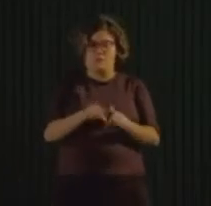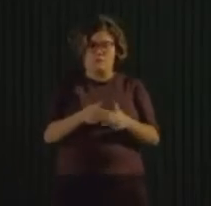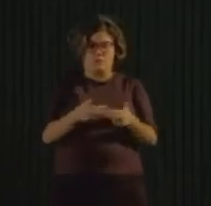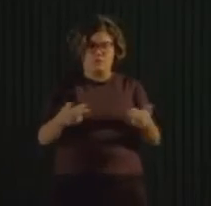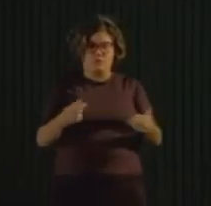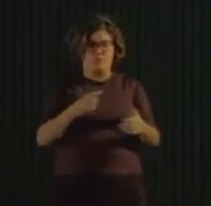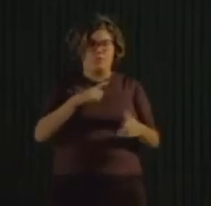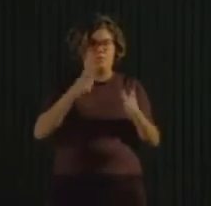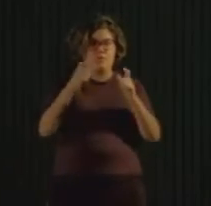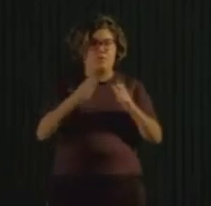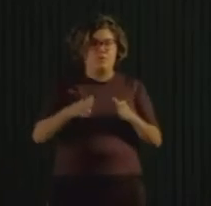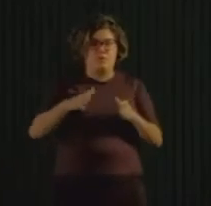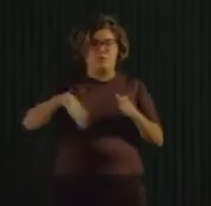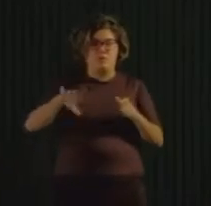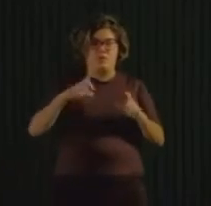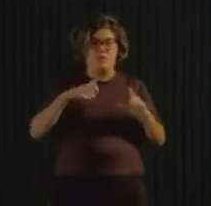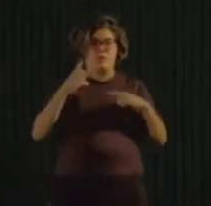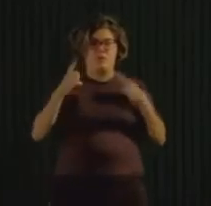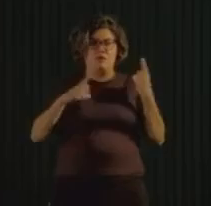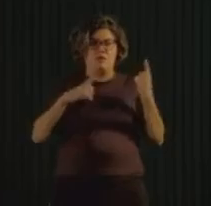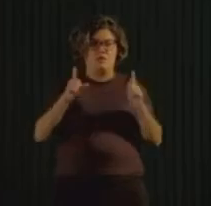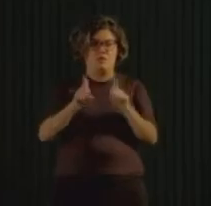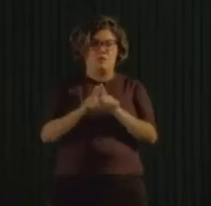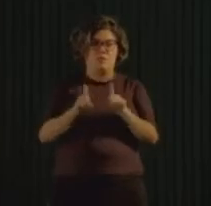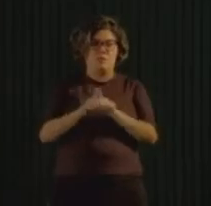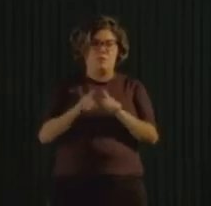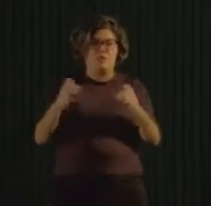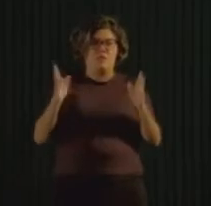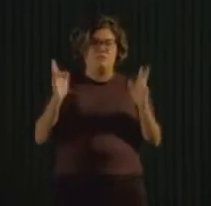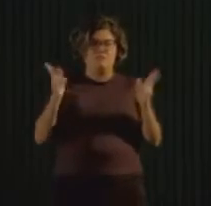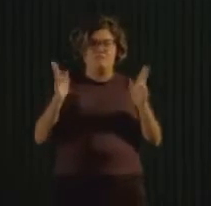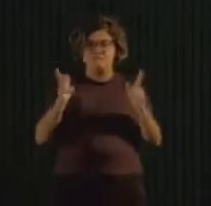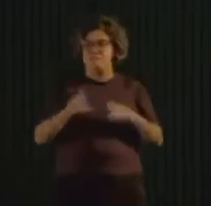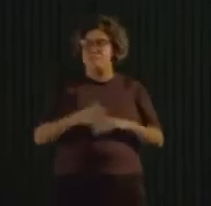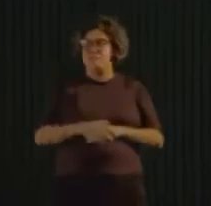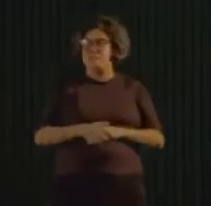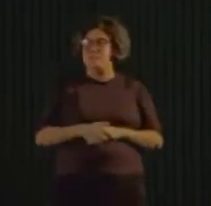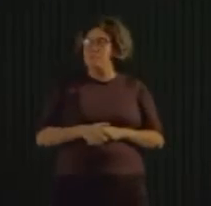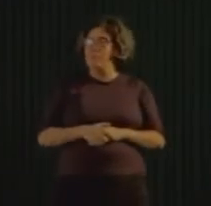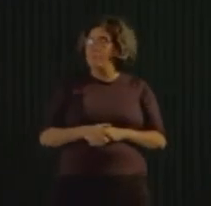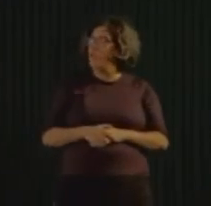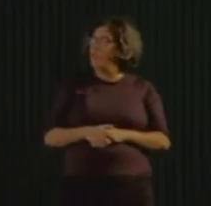mercadorias, além de ser um ambiente de lazer e recreação.